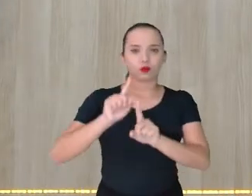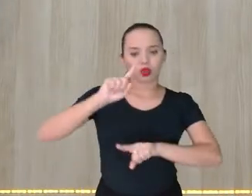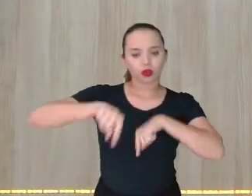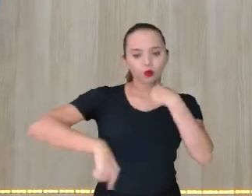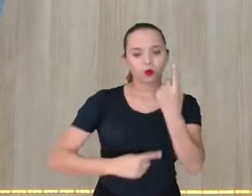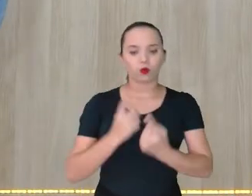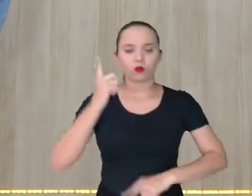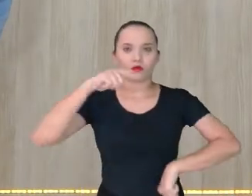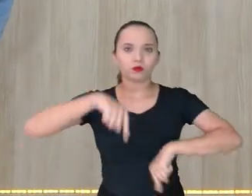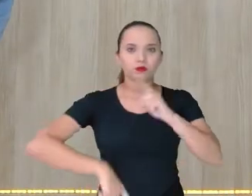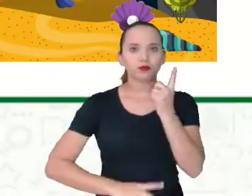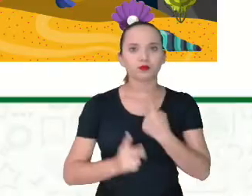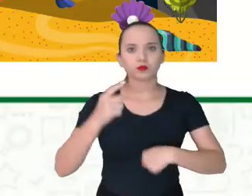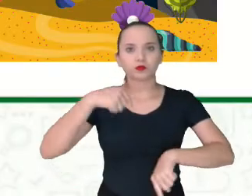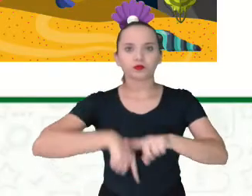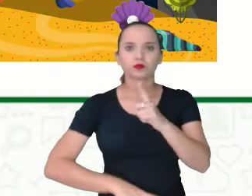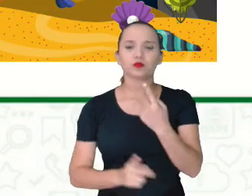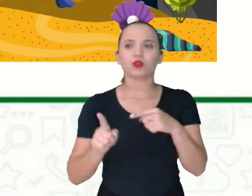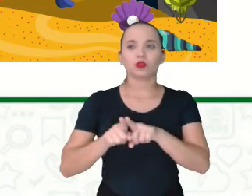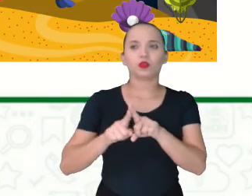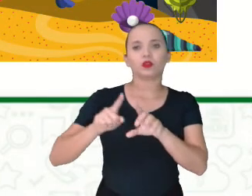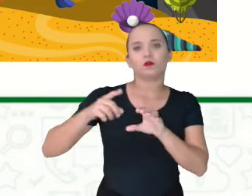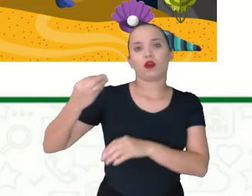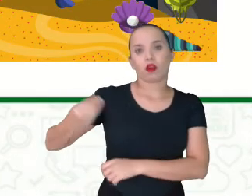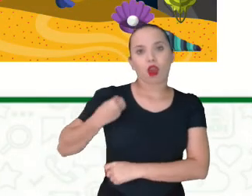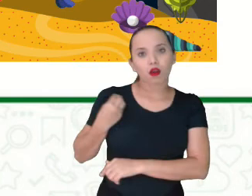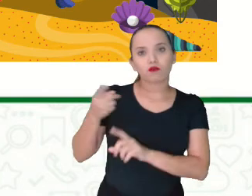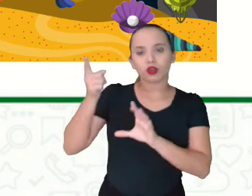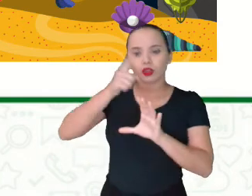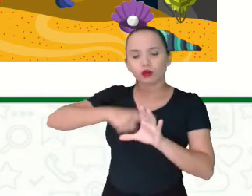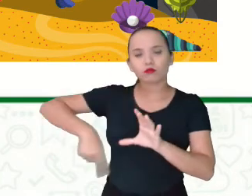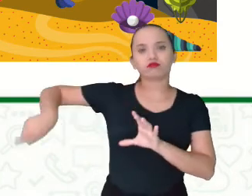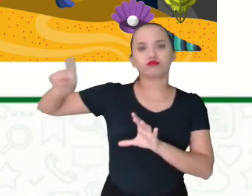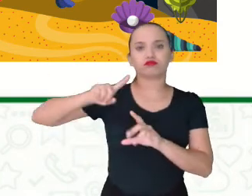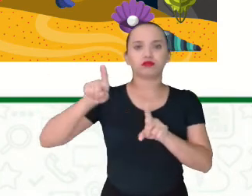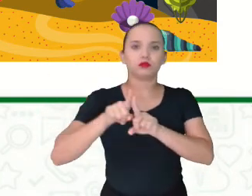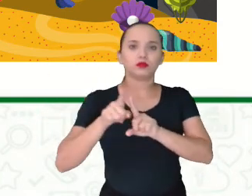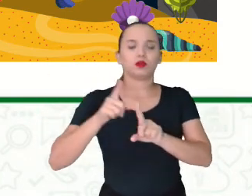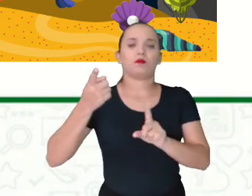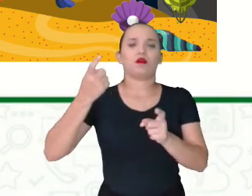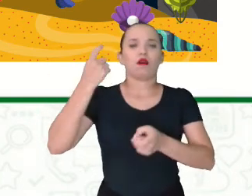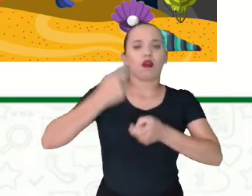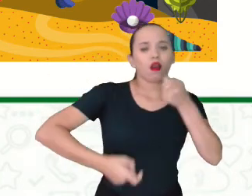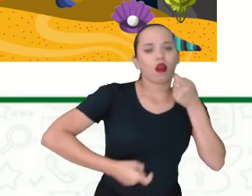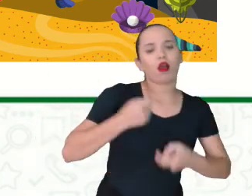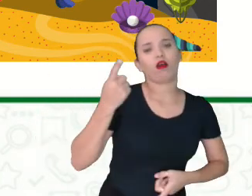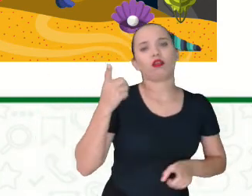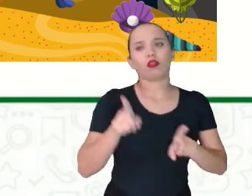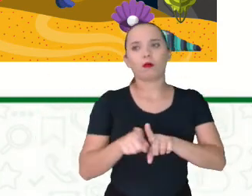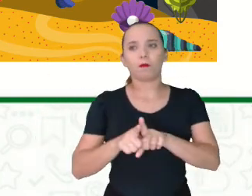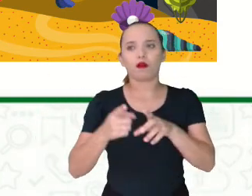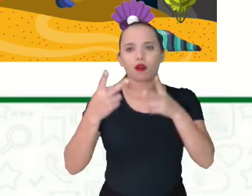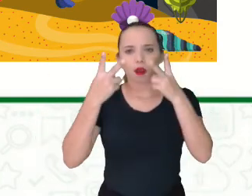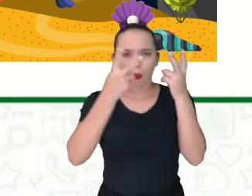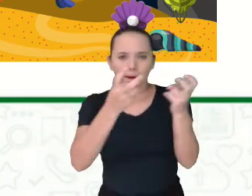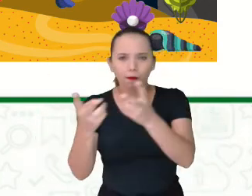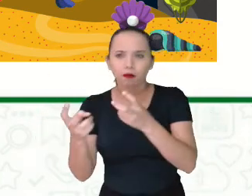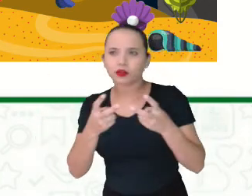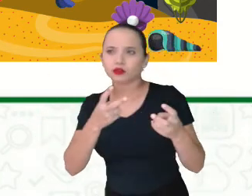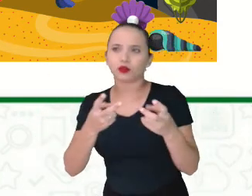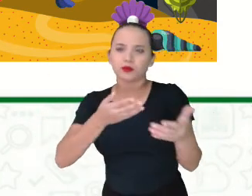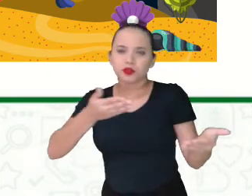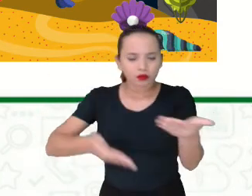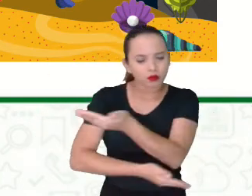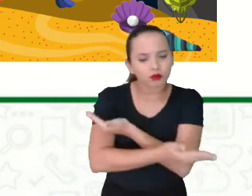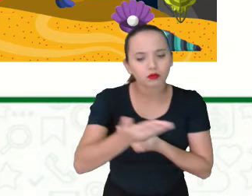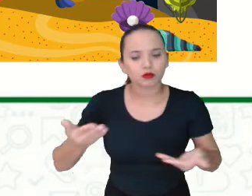metabolismo, o ciclo de vida, a reprodução, a percepção e interação com o